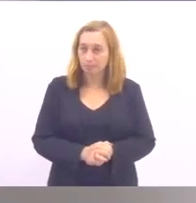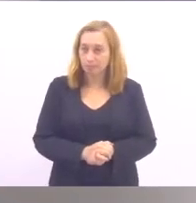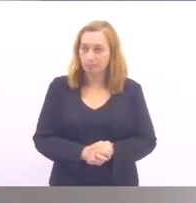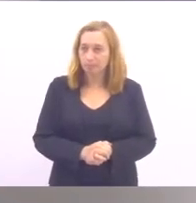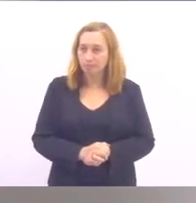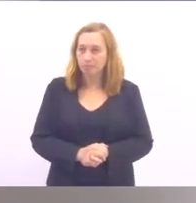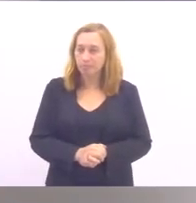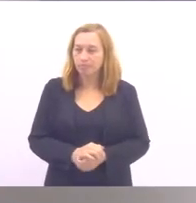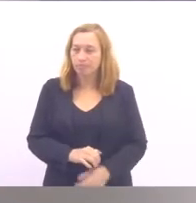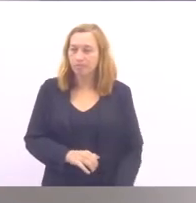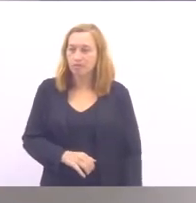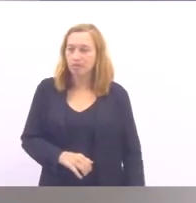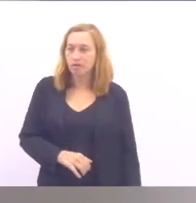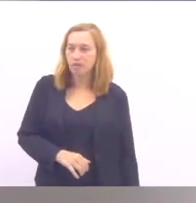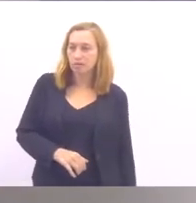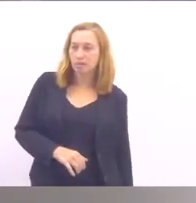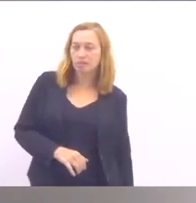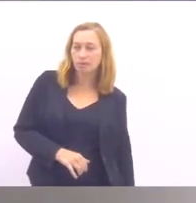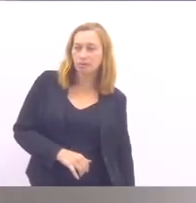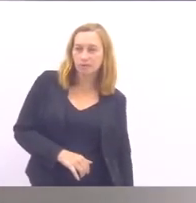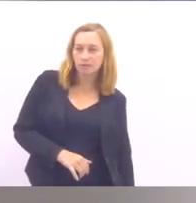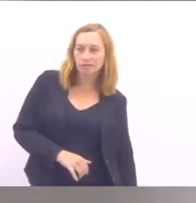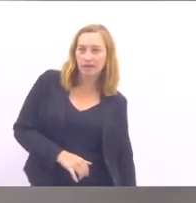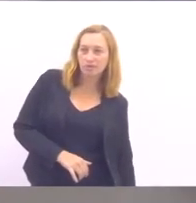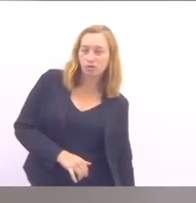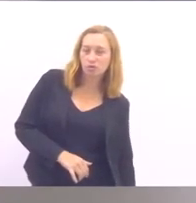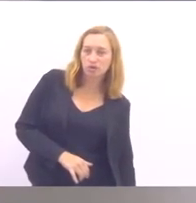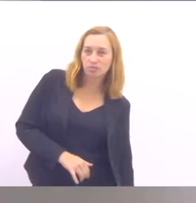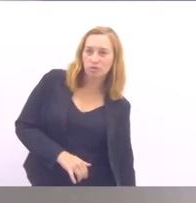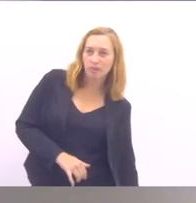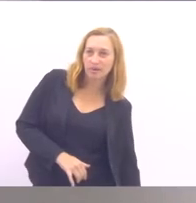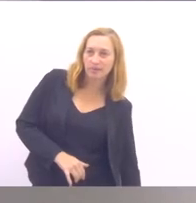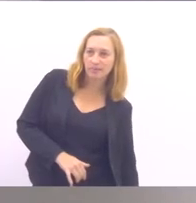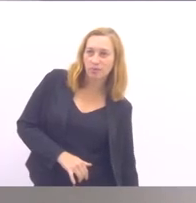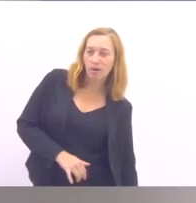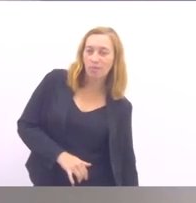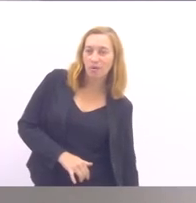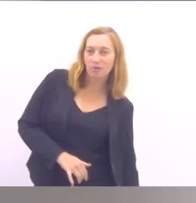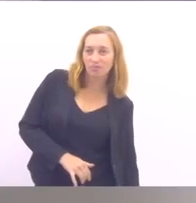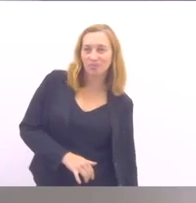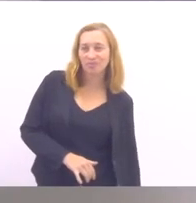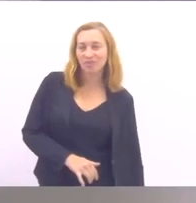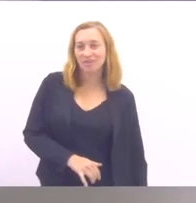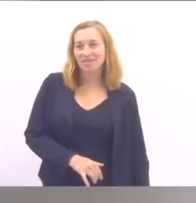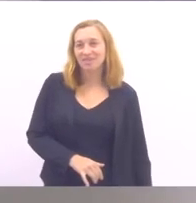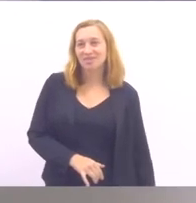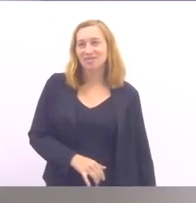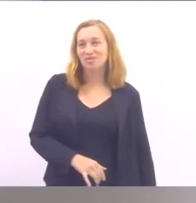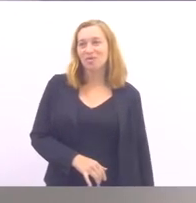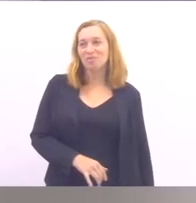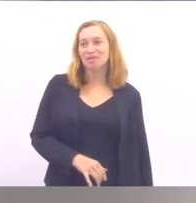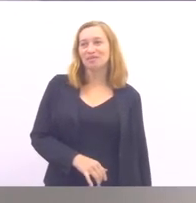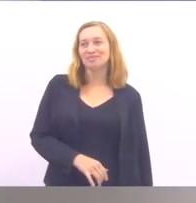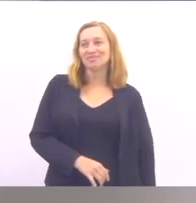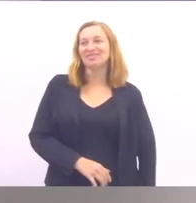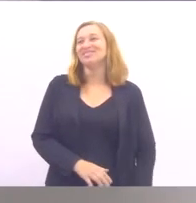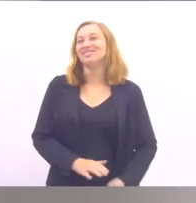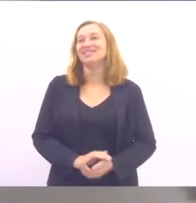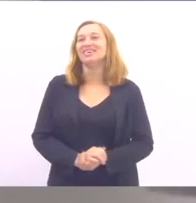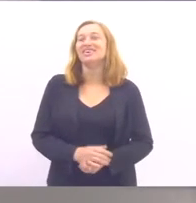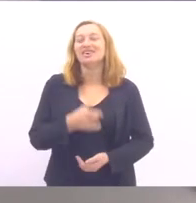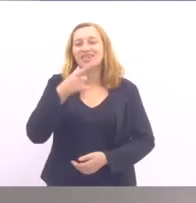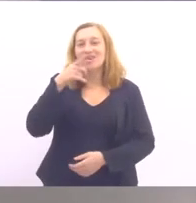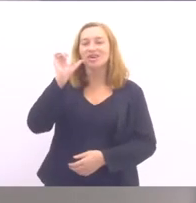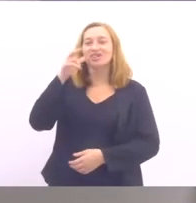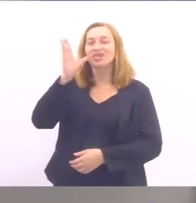Ele prometeu um monte de coisa para a gente, pelo que eu sei, não fez nada daquilo. O secretário hoje é o Nilton Caldeira. Eu tive com ele, foi ontem de ontem e tal,